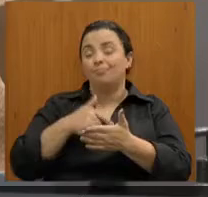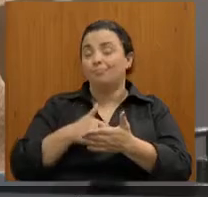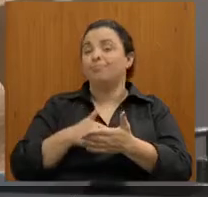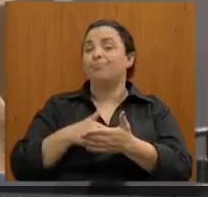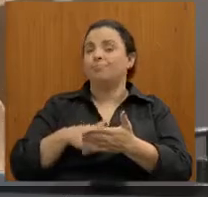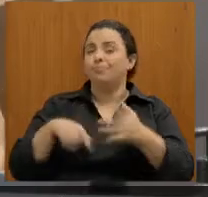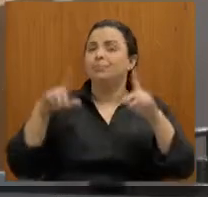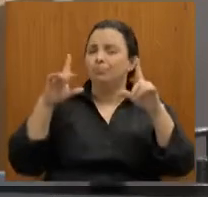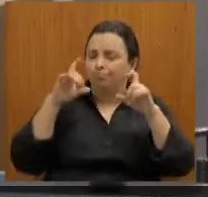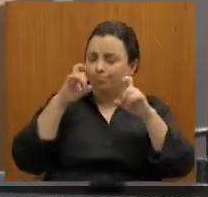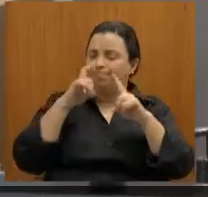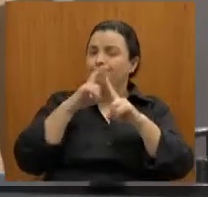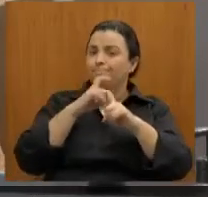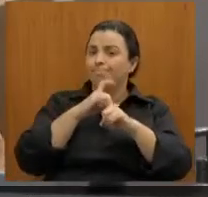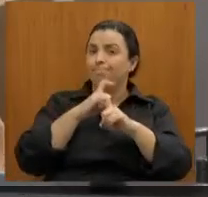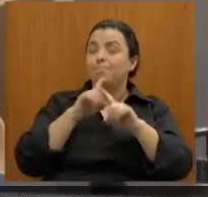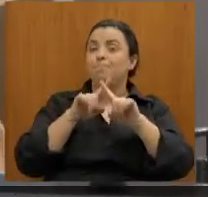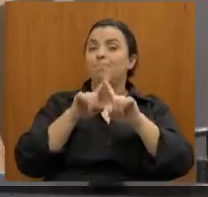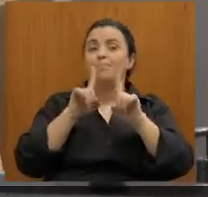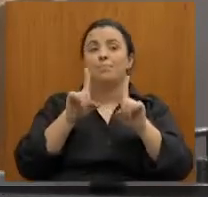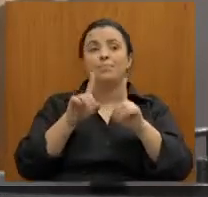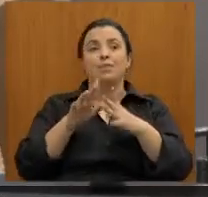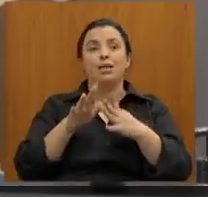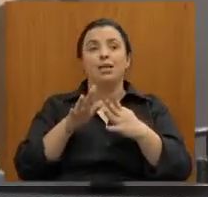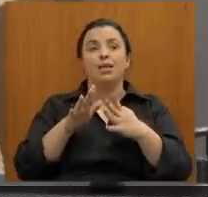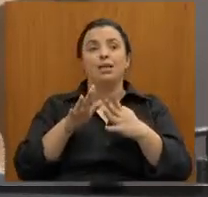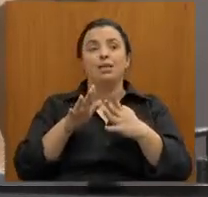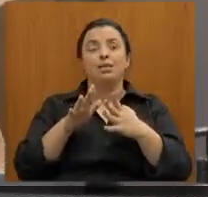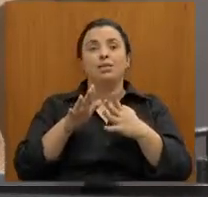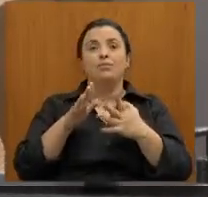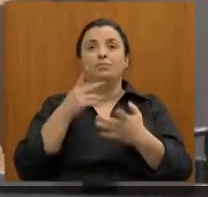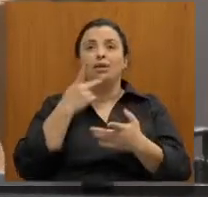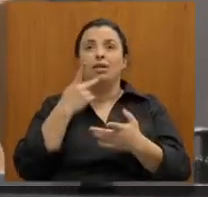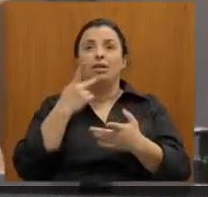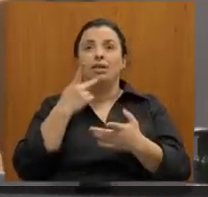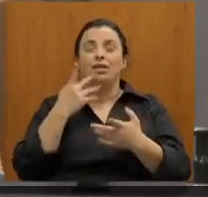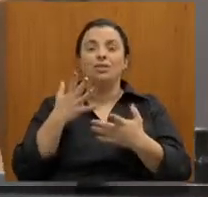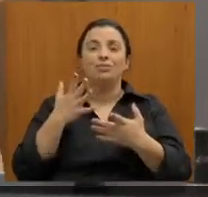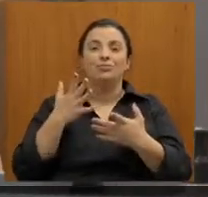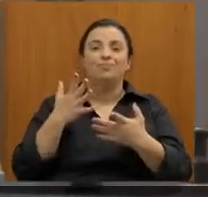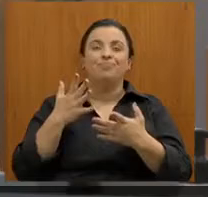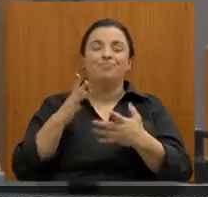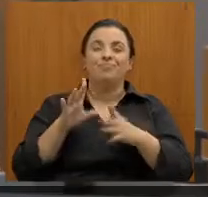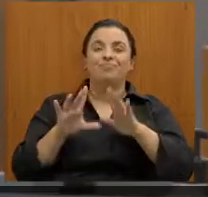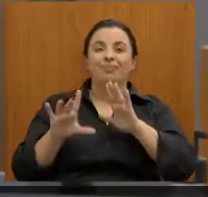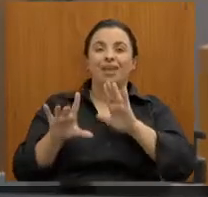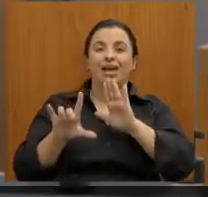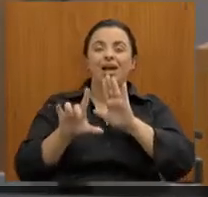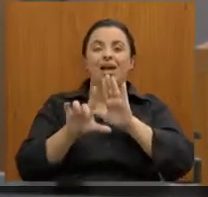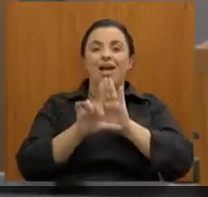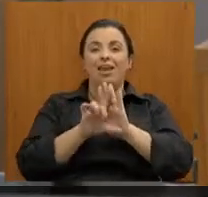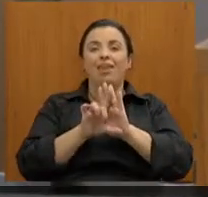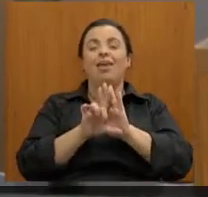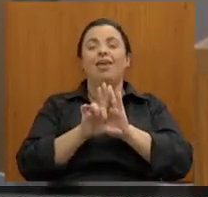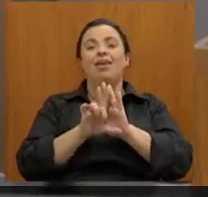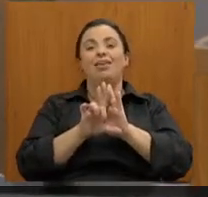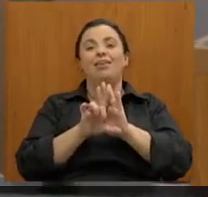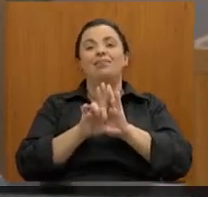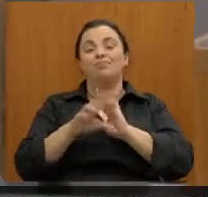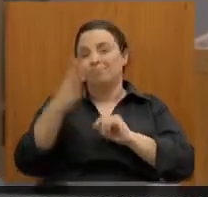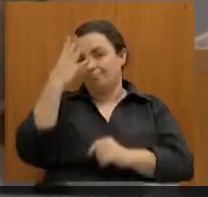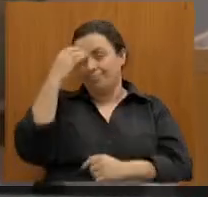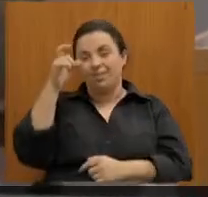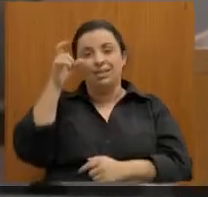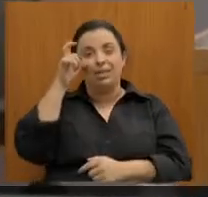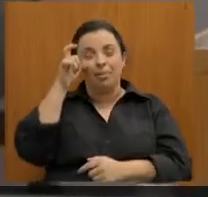mas fazer uma analogia ao debut da Lei Maria da Penha o que eu era aos meus 15 anos